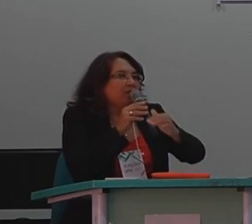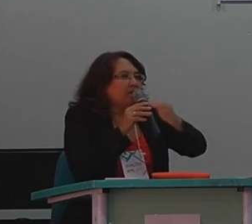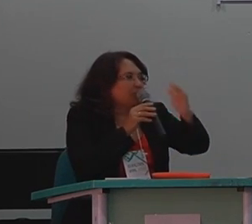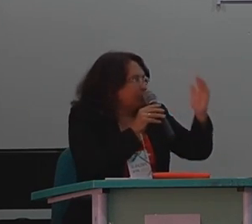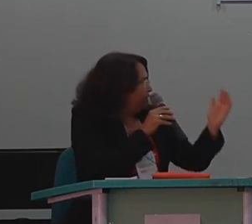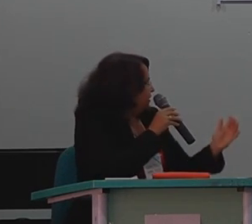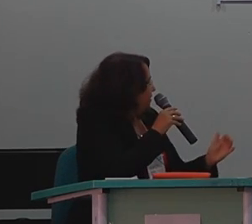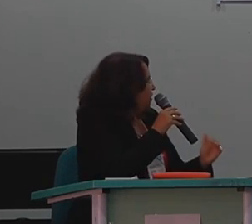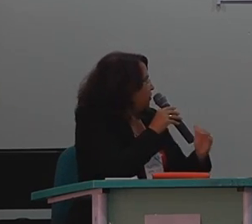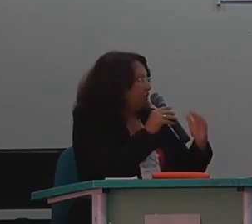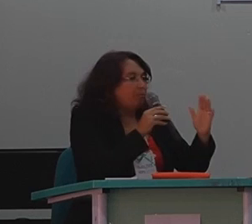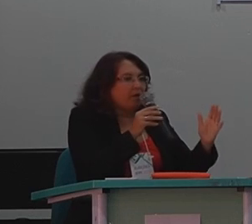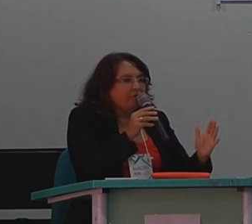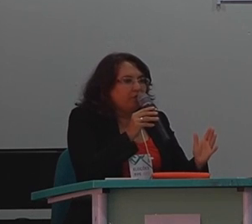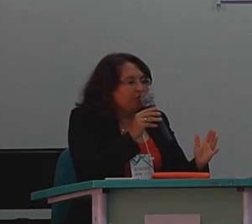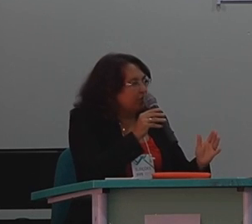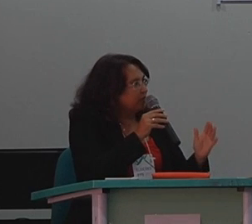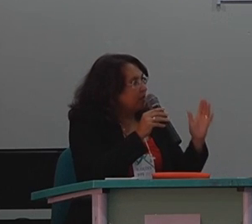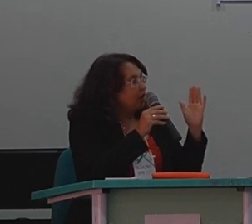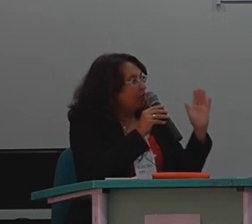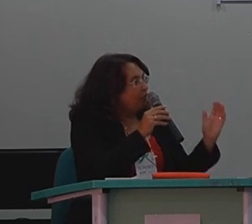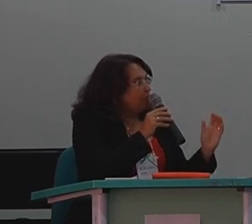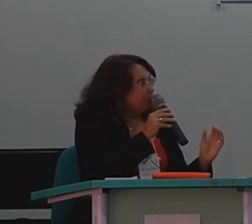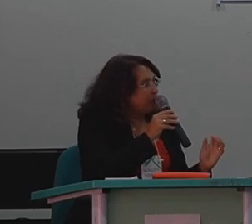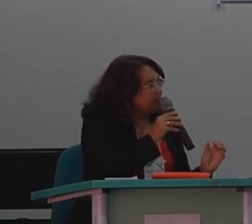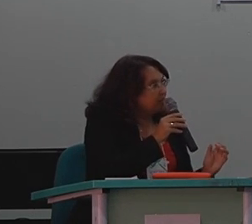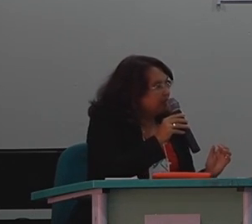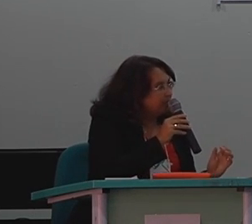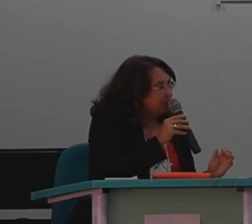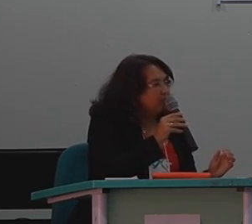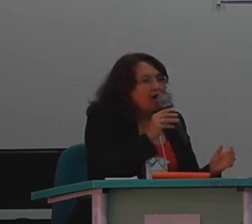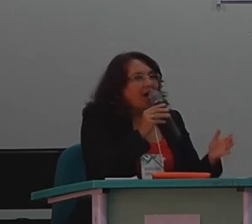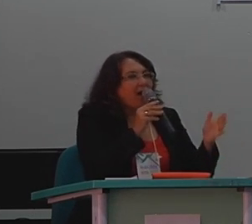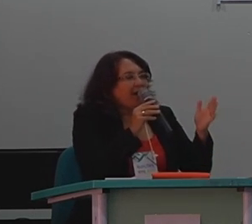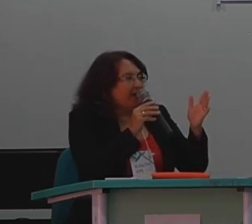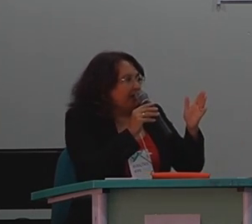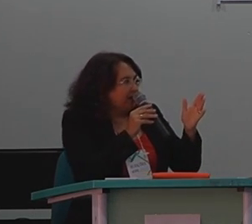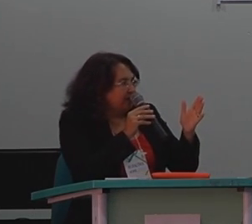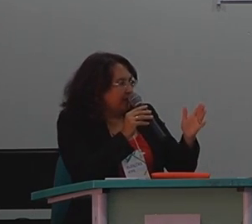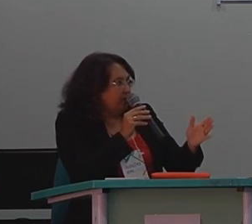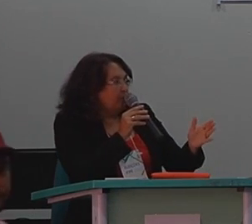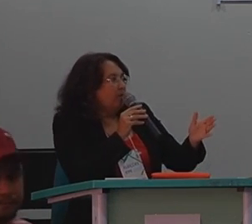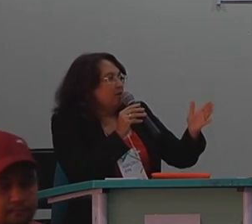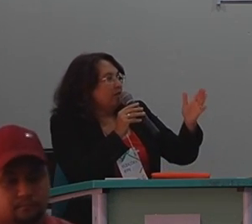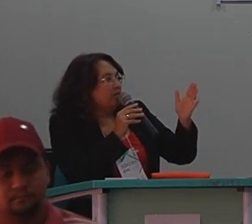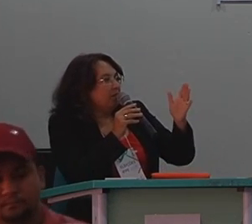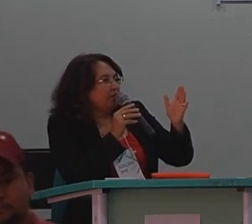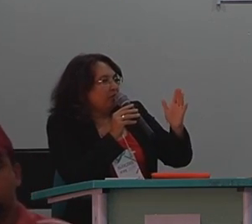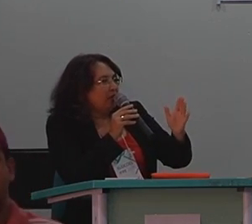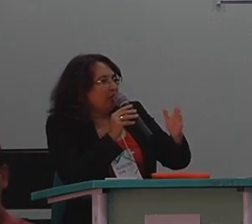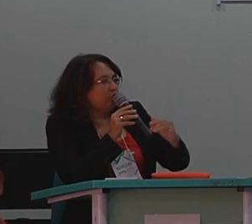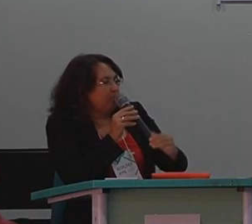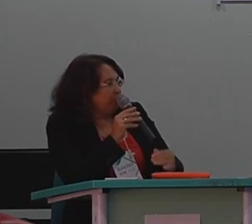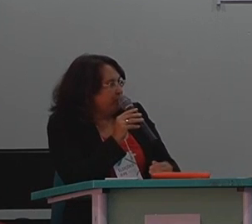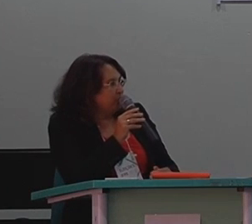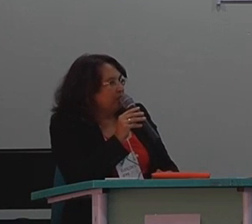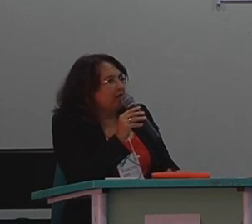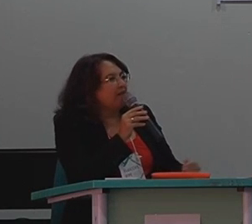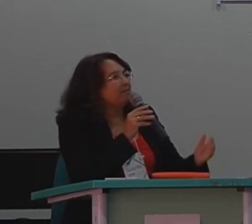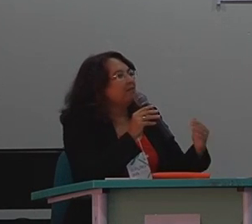várias outras ações que estão previstas, como, por exemplo, a criação de